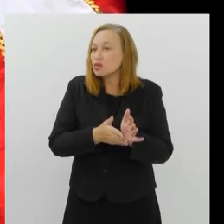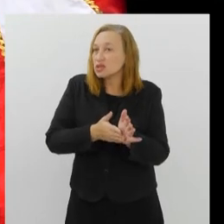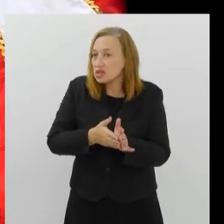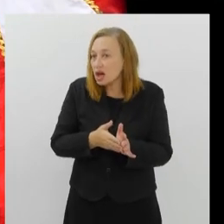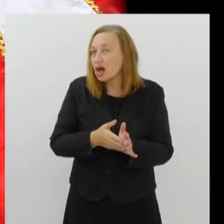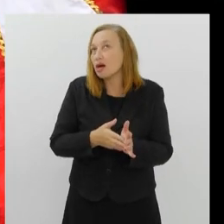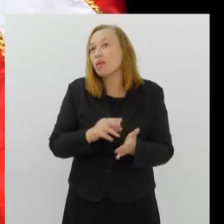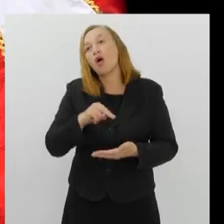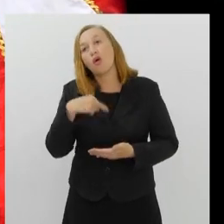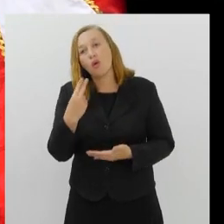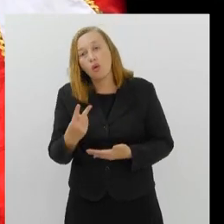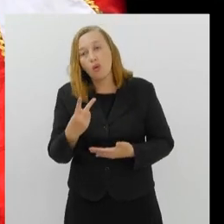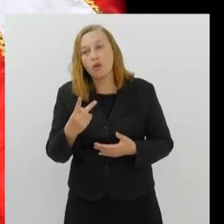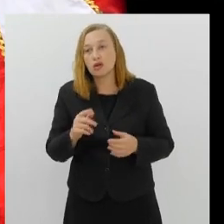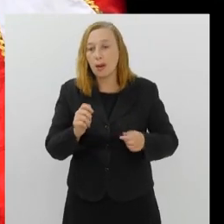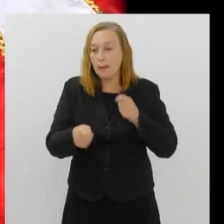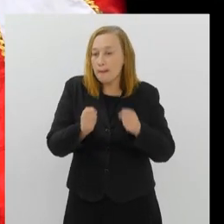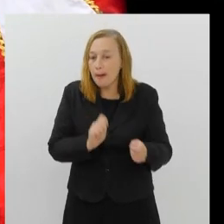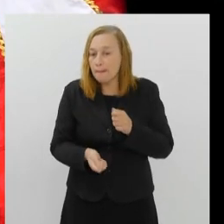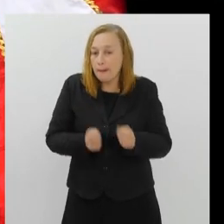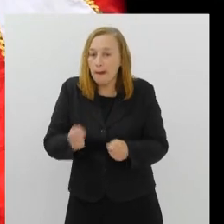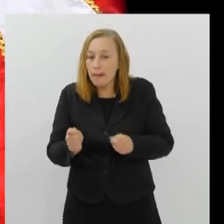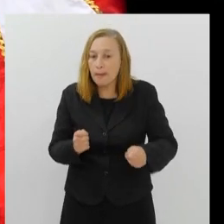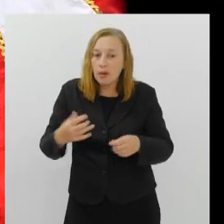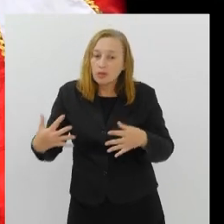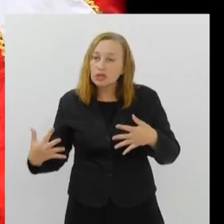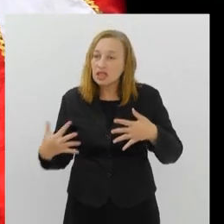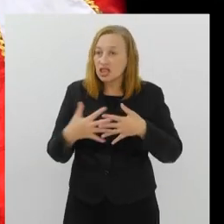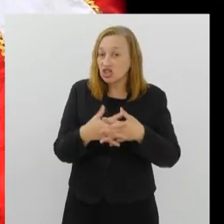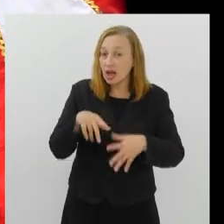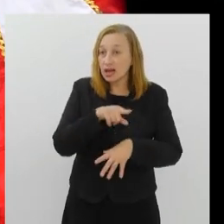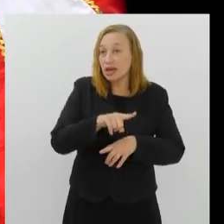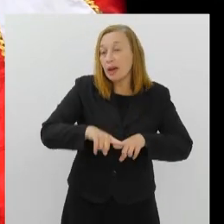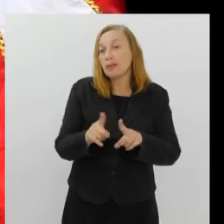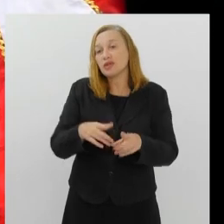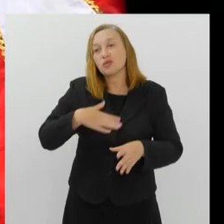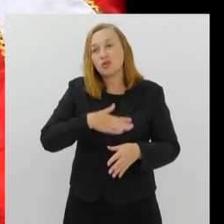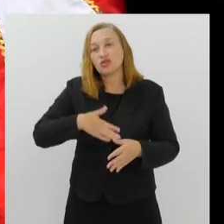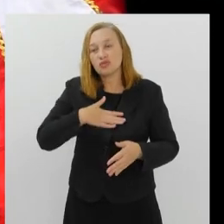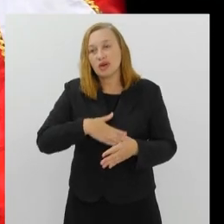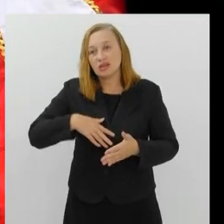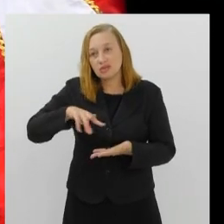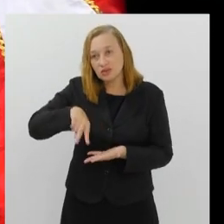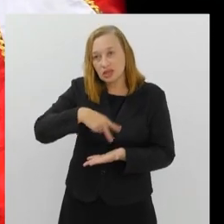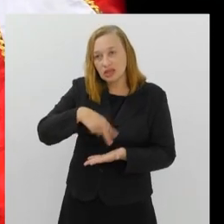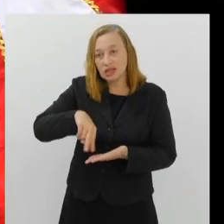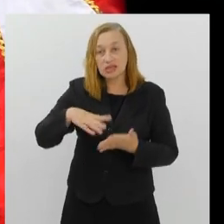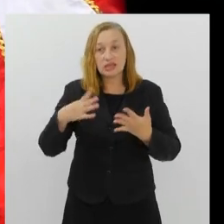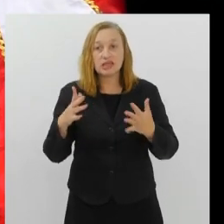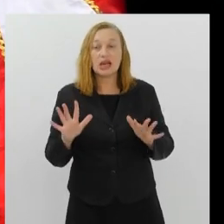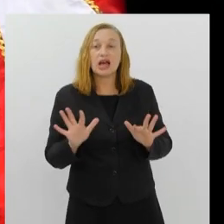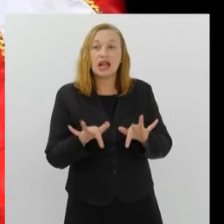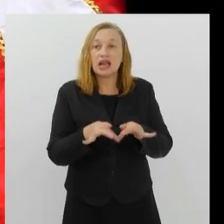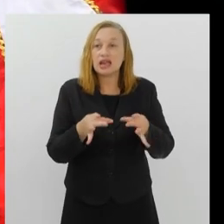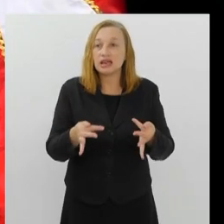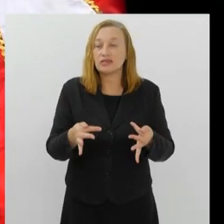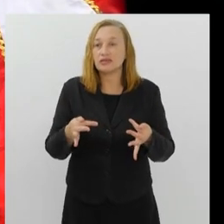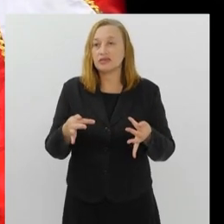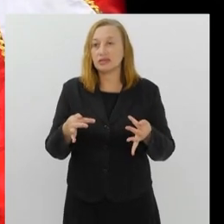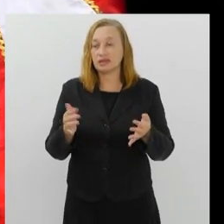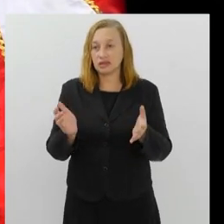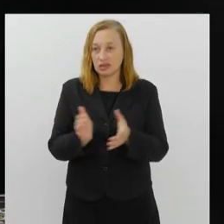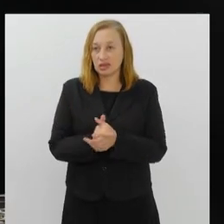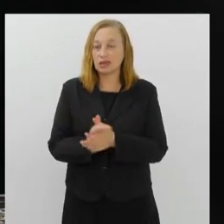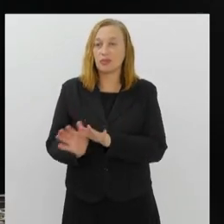samba pede, ou alguma bossa da bateria que a gente possa encaixar ali. Mas eu, particularmente, gosto mais da dança solta, o essencial, o bailado do